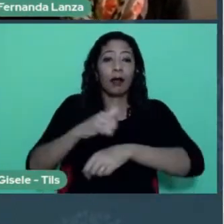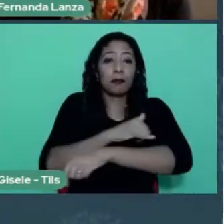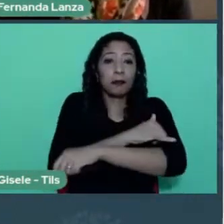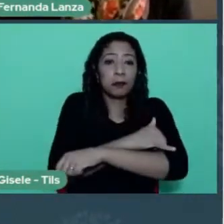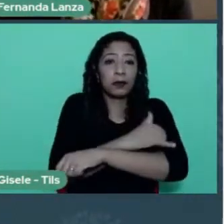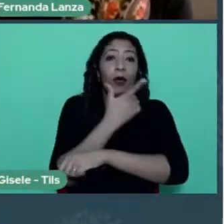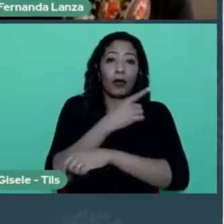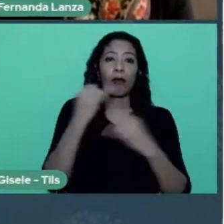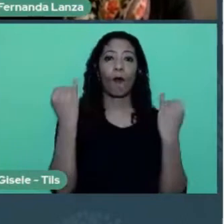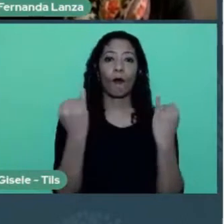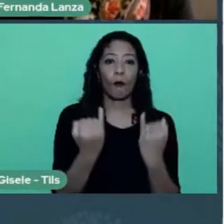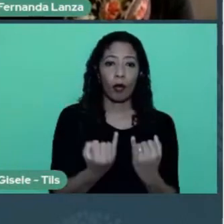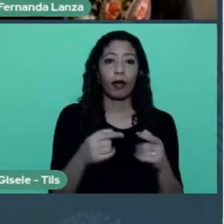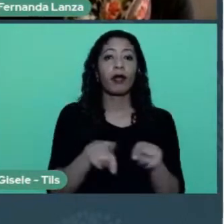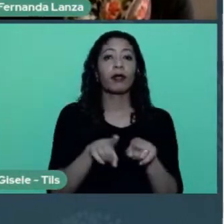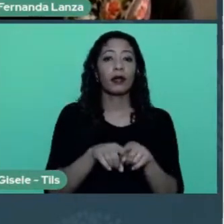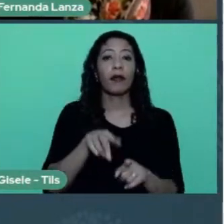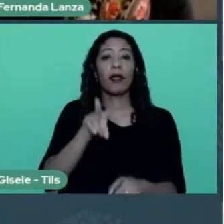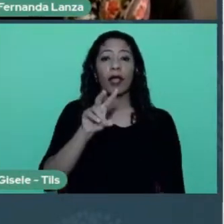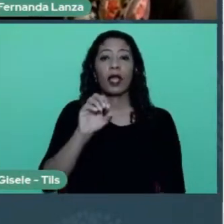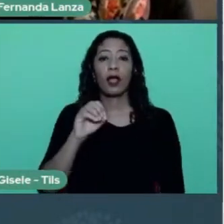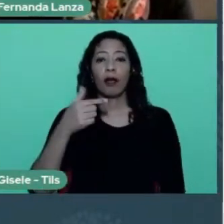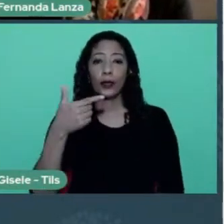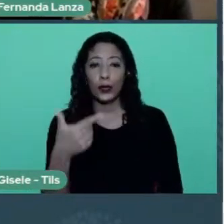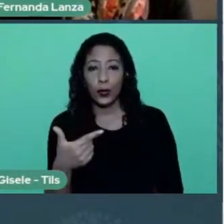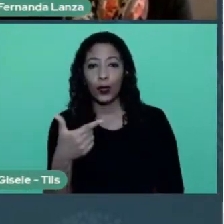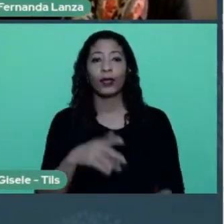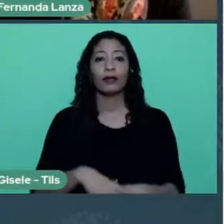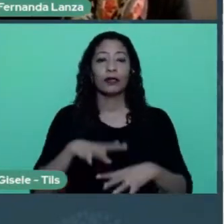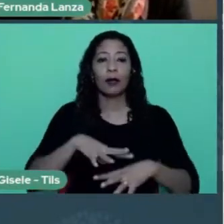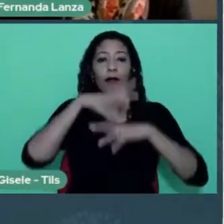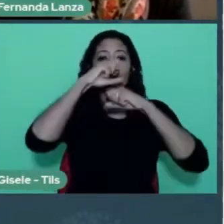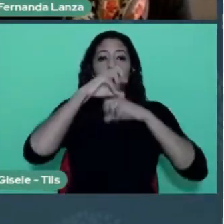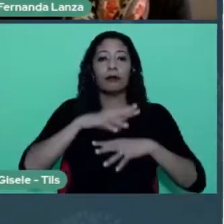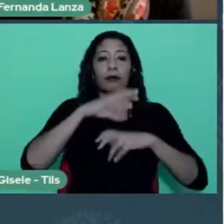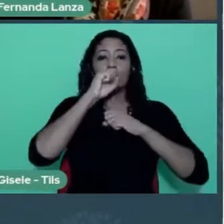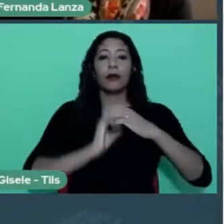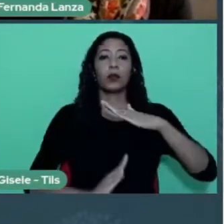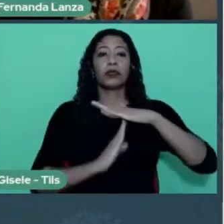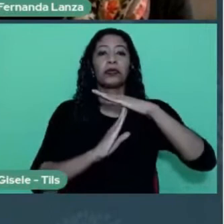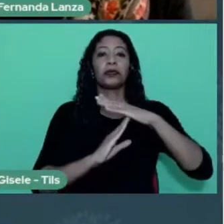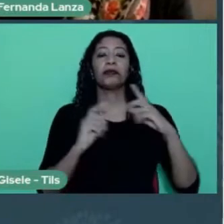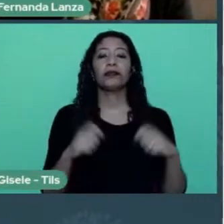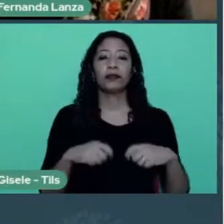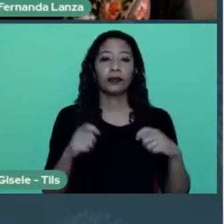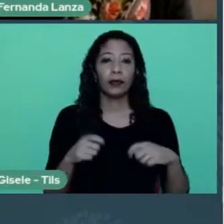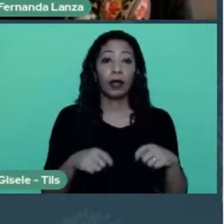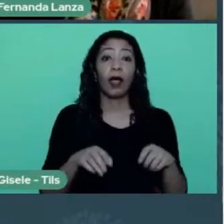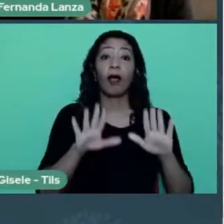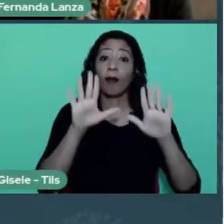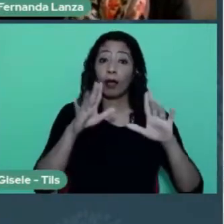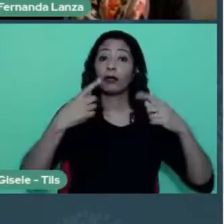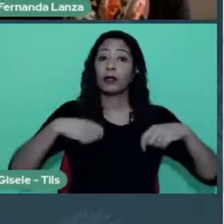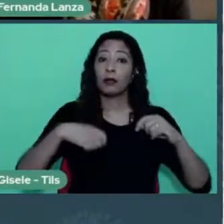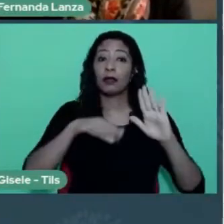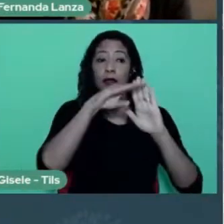condicionamento, melhora o VO2, o consumo máximo de oxigênio, desde que essa prescrição seja conduzida por um profissional habilitado,